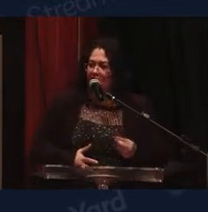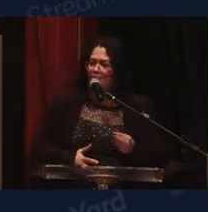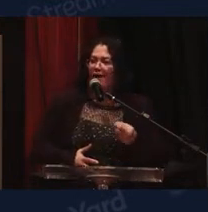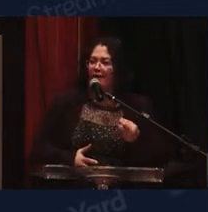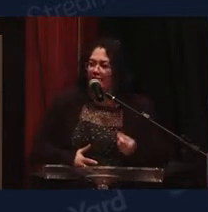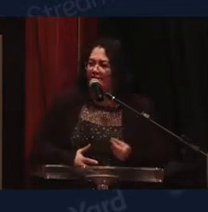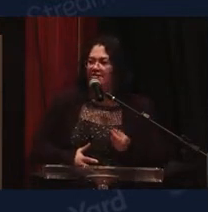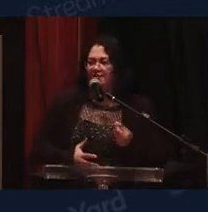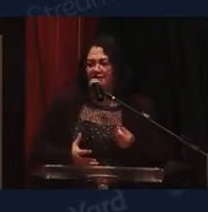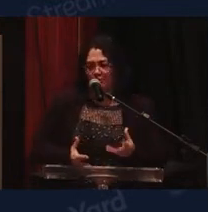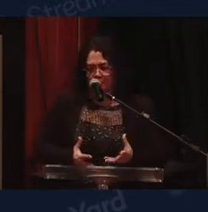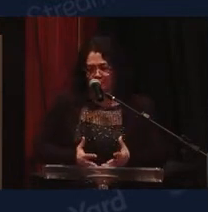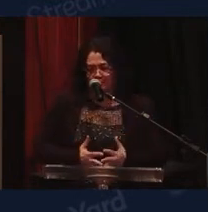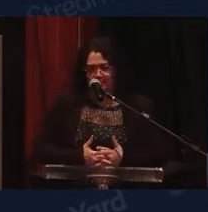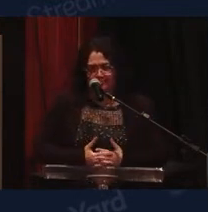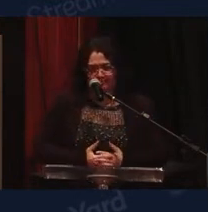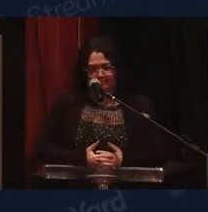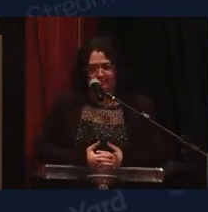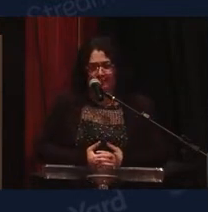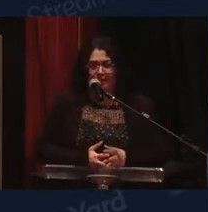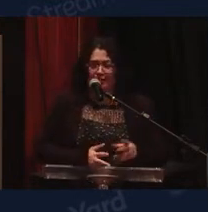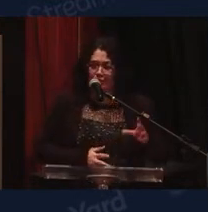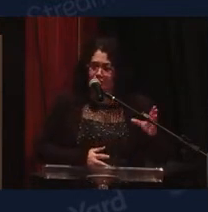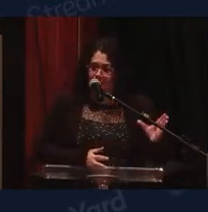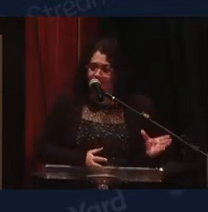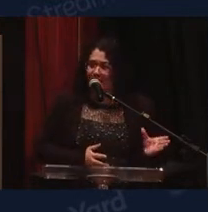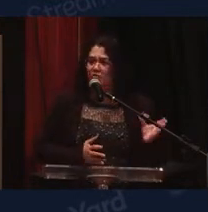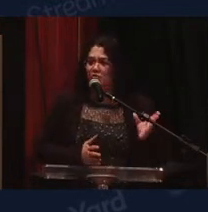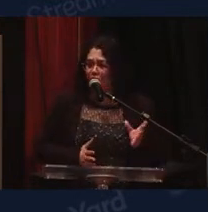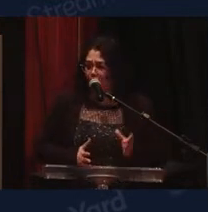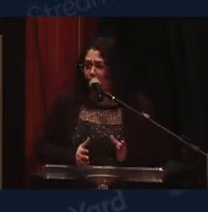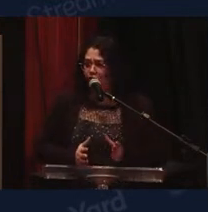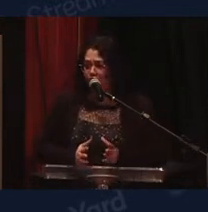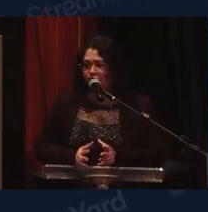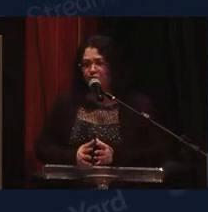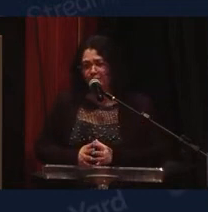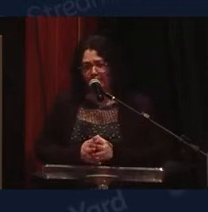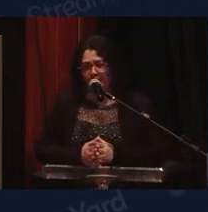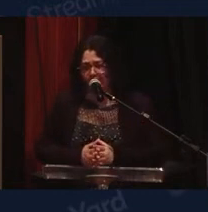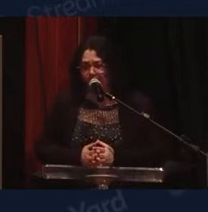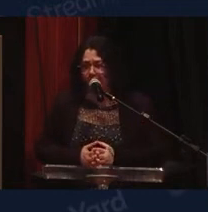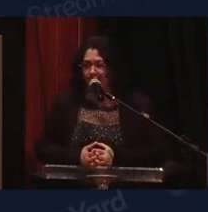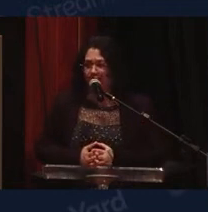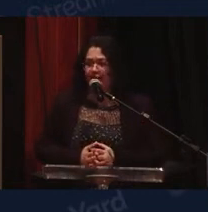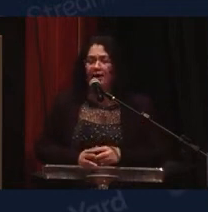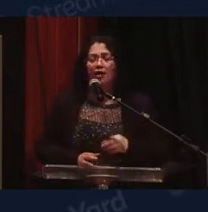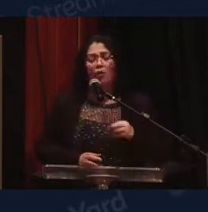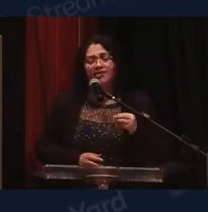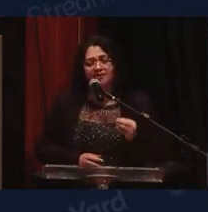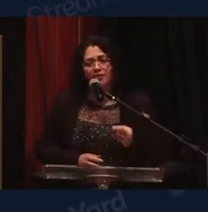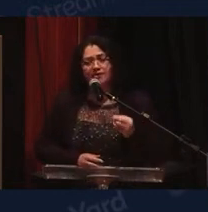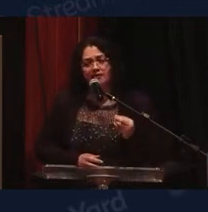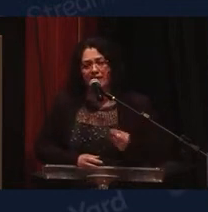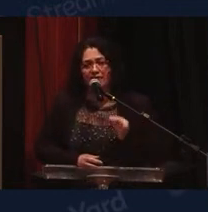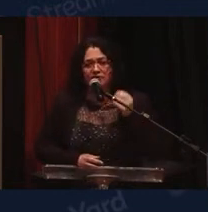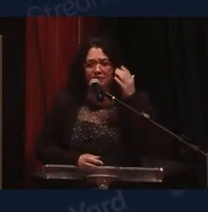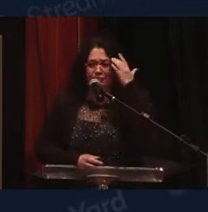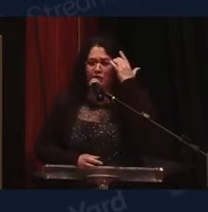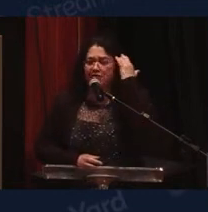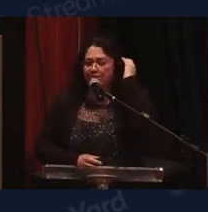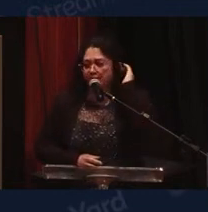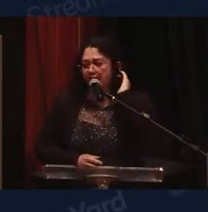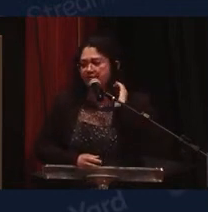de experiências exitosas. Então, nós trazemos um pouco disso para cá, né? Quais são as